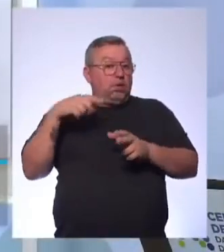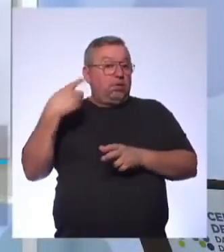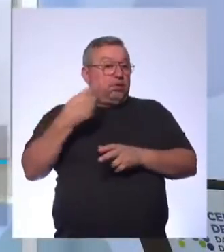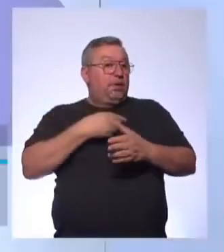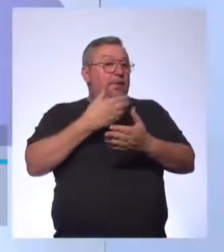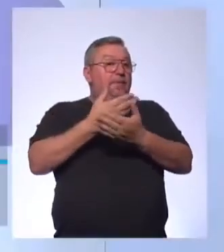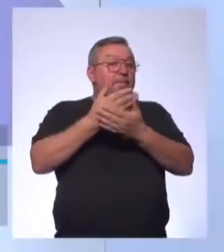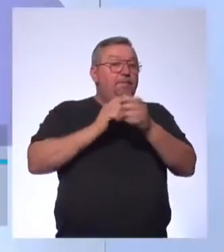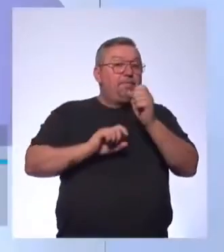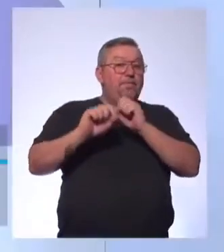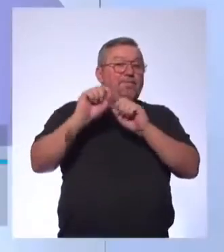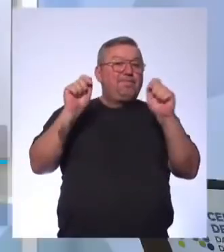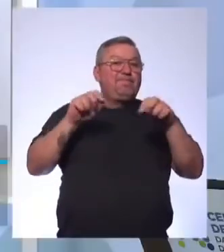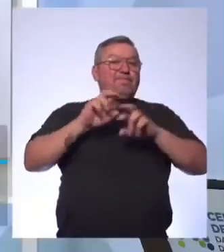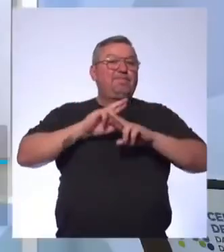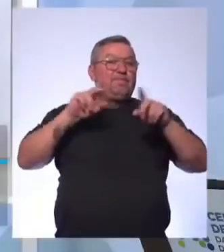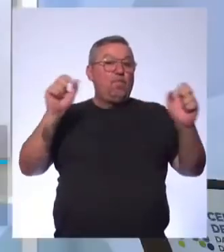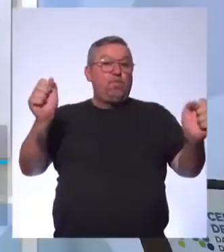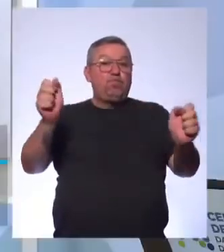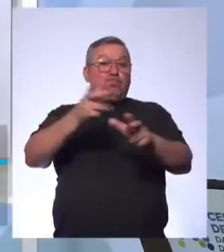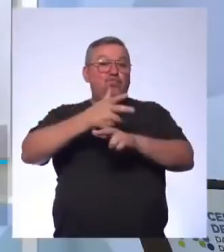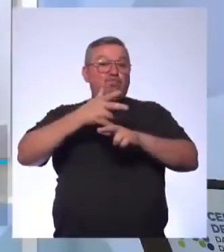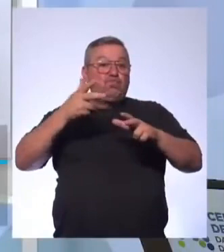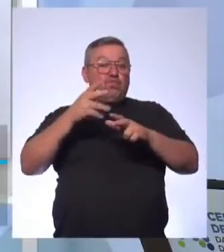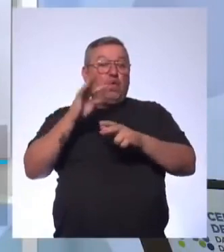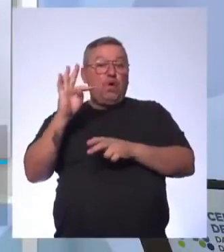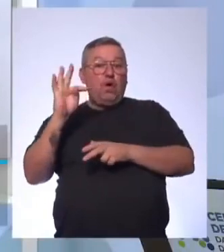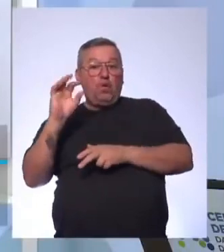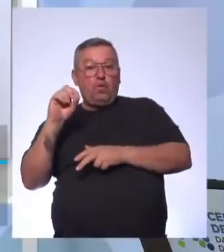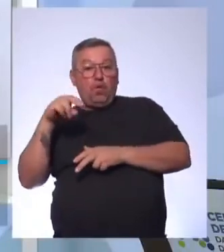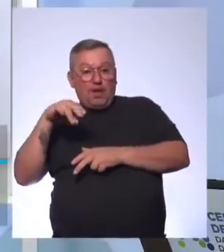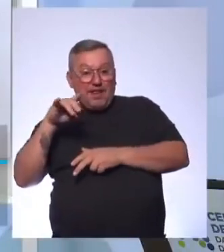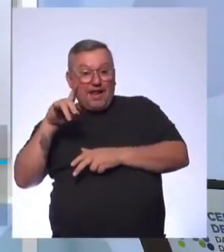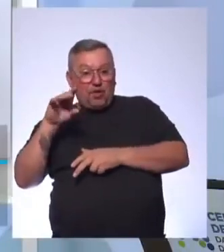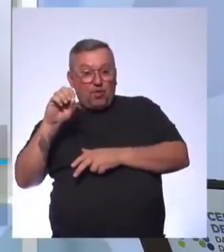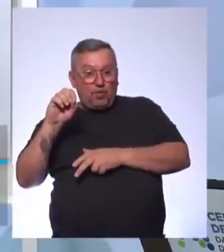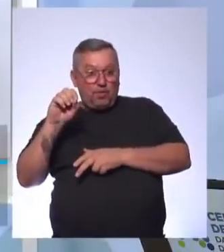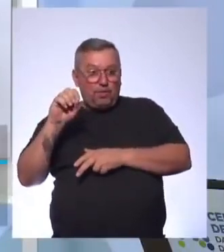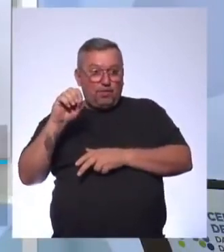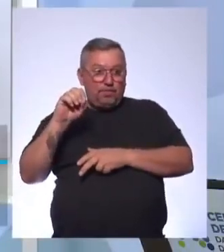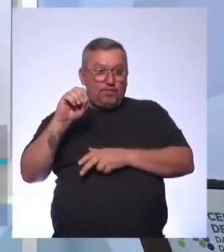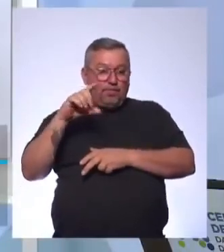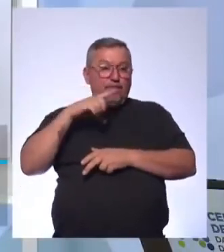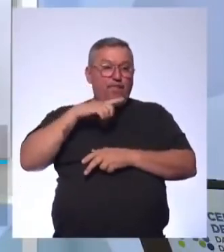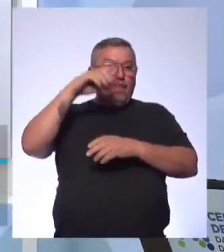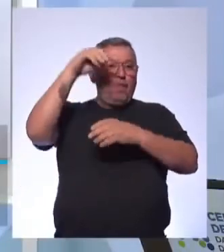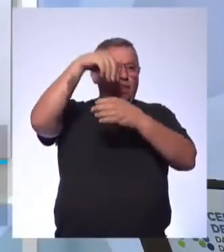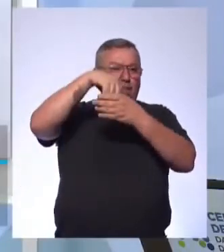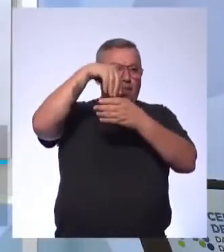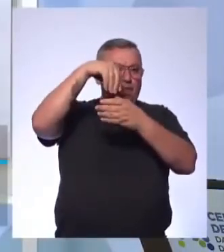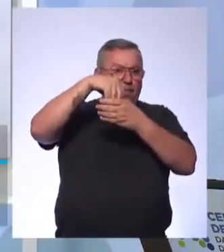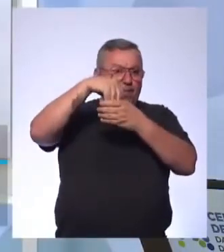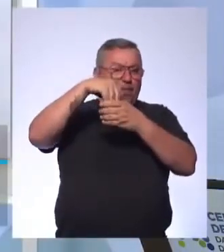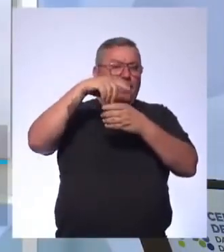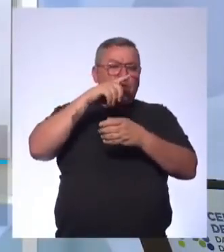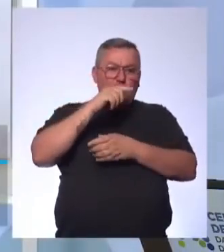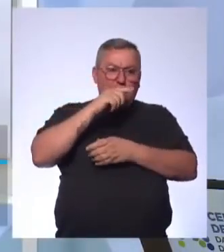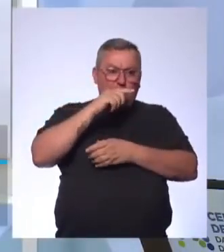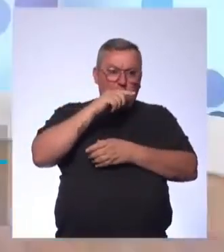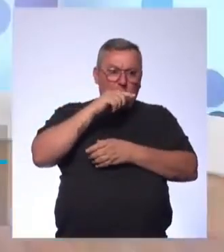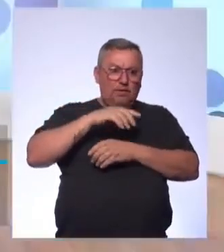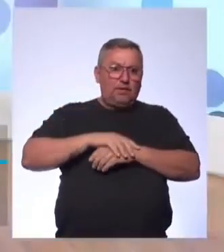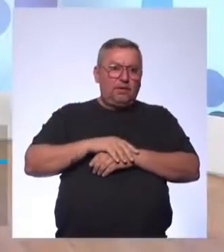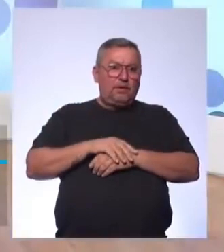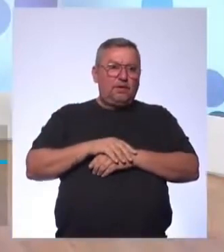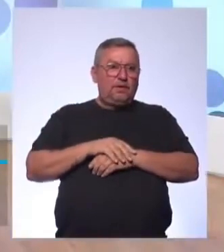Ed, qual a diferença de um ciclone e um tornado. O ciclone, ele se forma dentro de uma região de água, né? É no